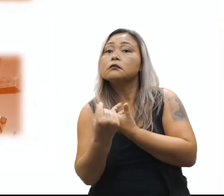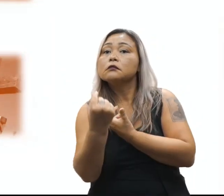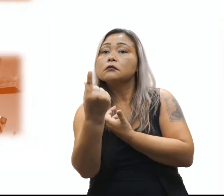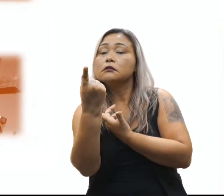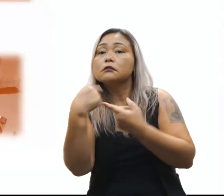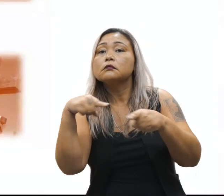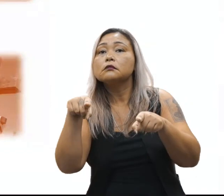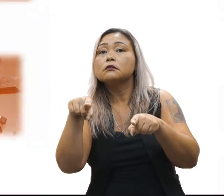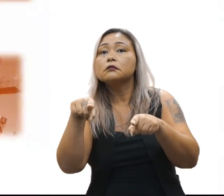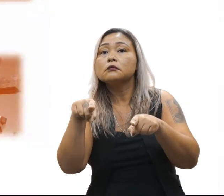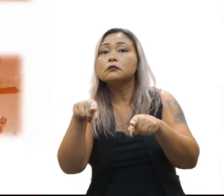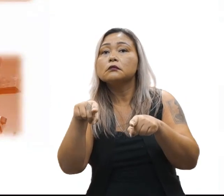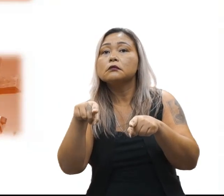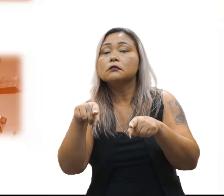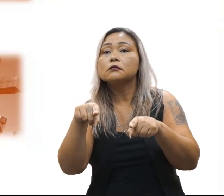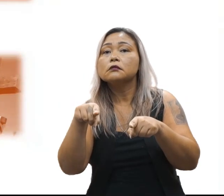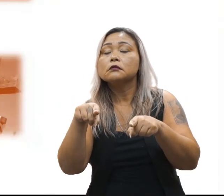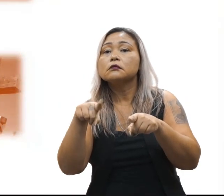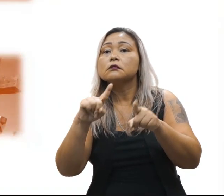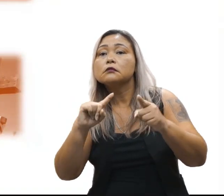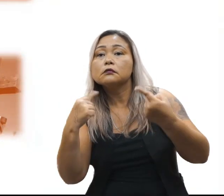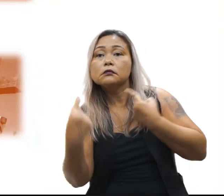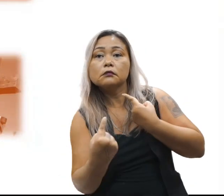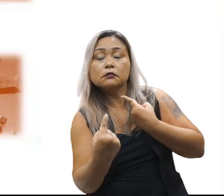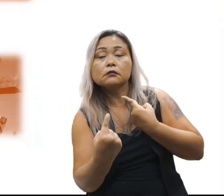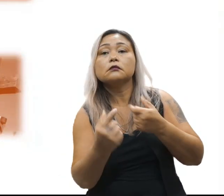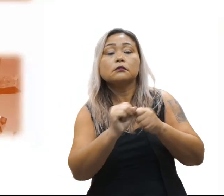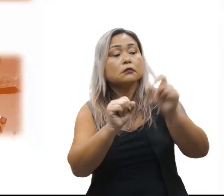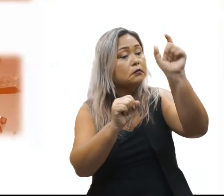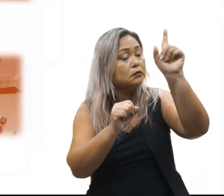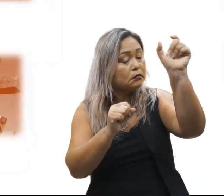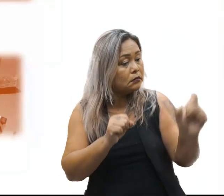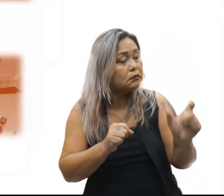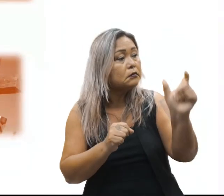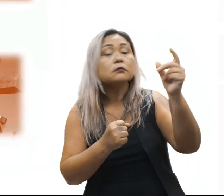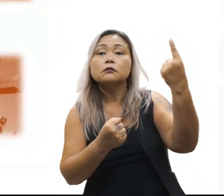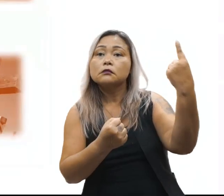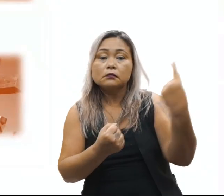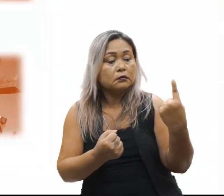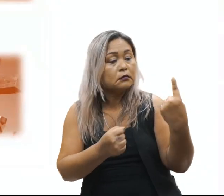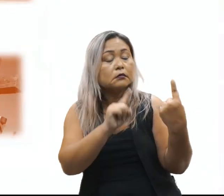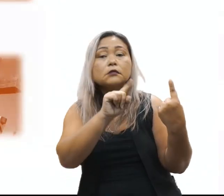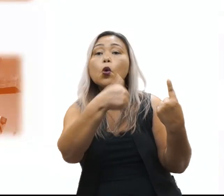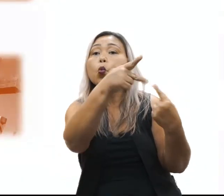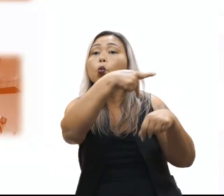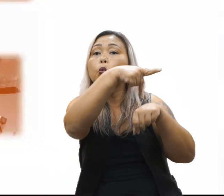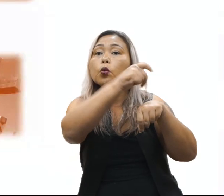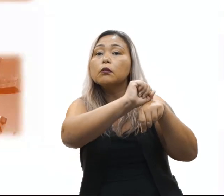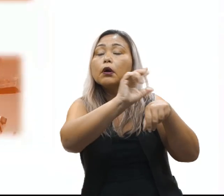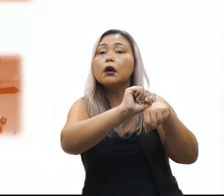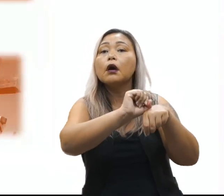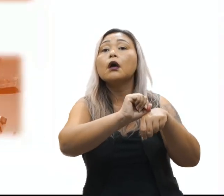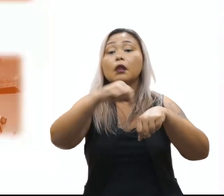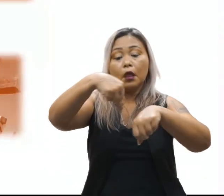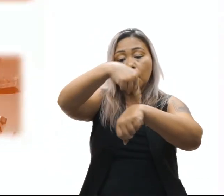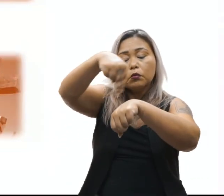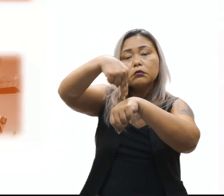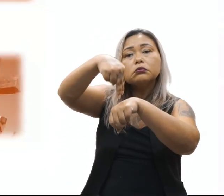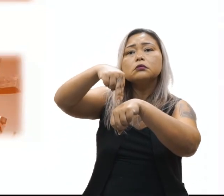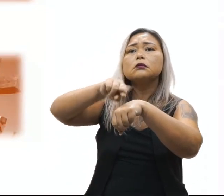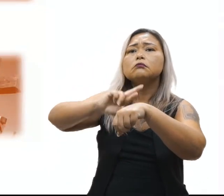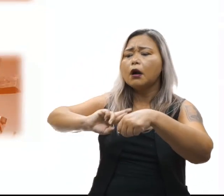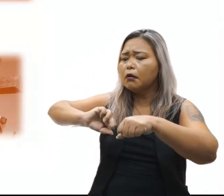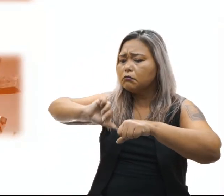e contra o estrangeiro, né? Então, como nós somos uma nação totalmente diversa, a